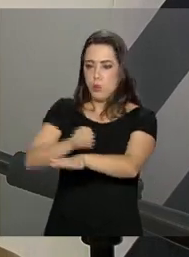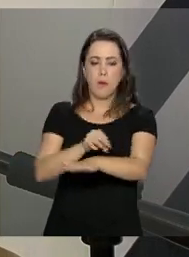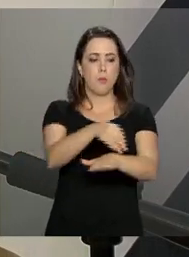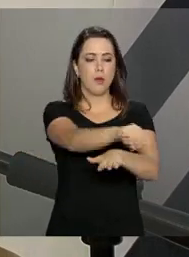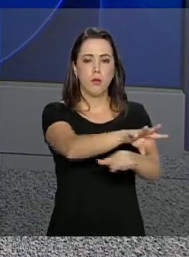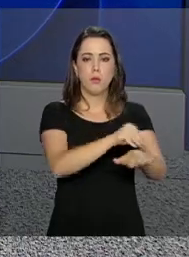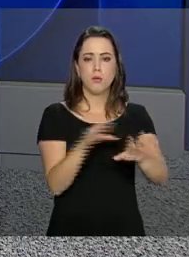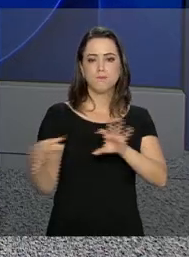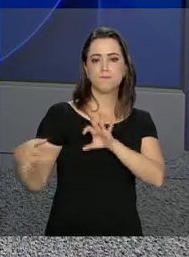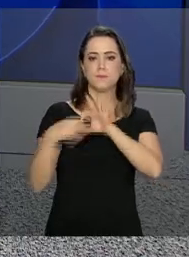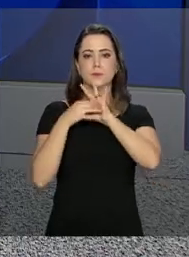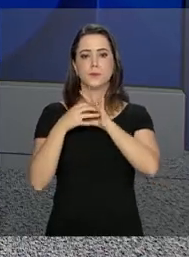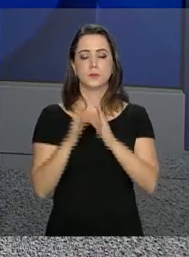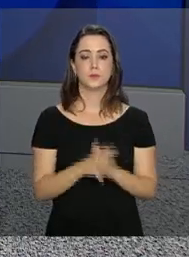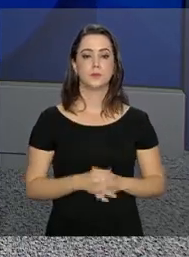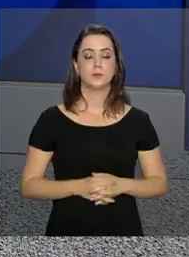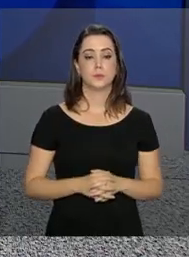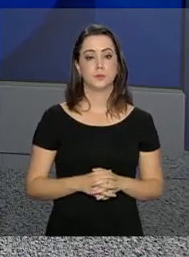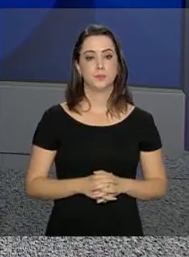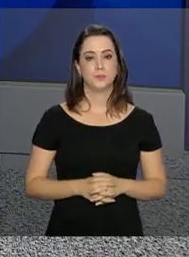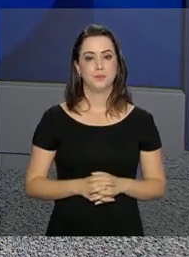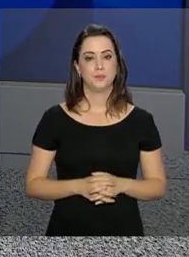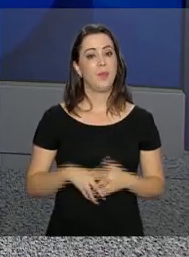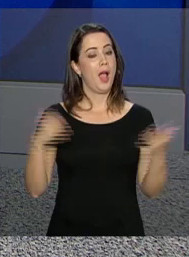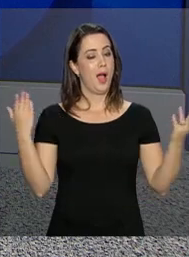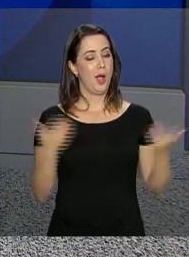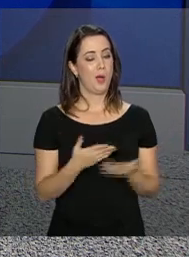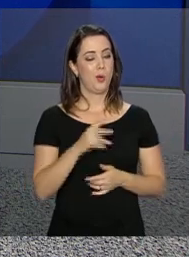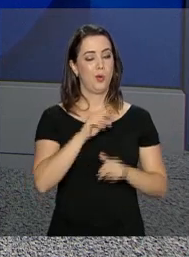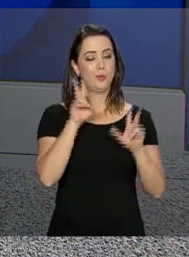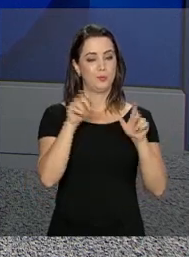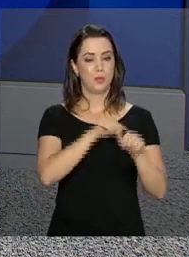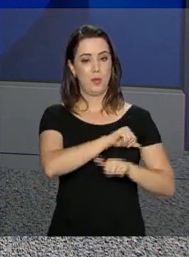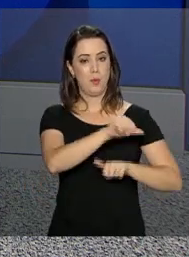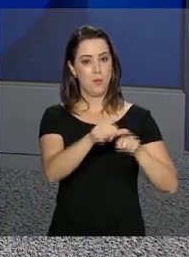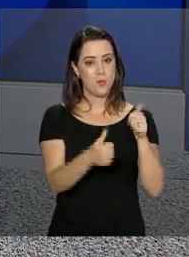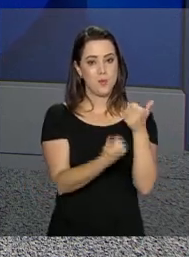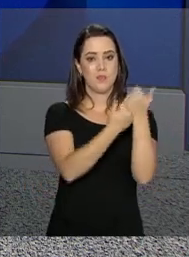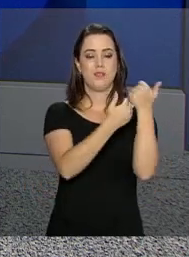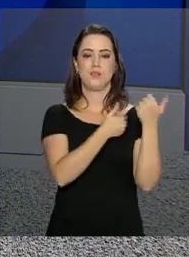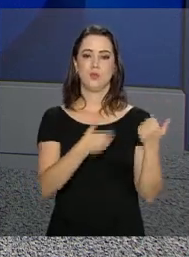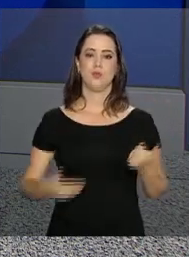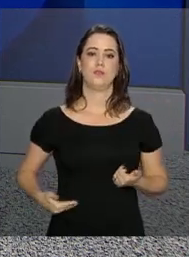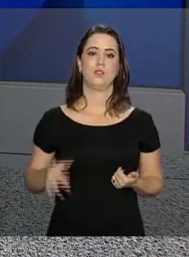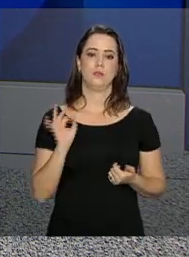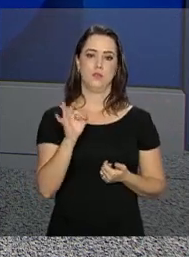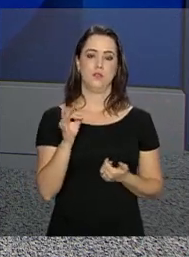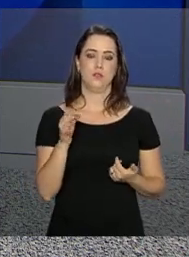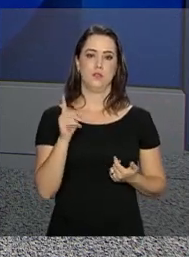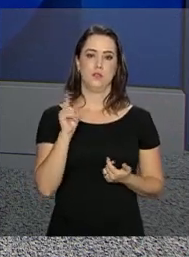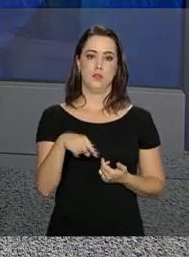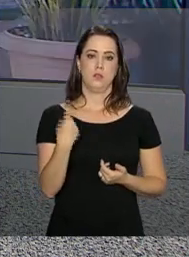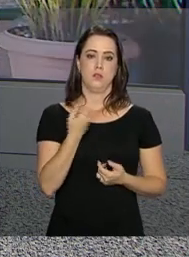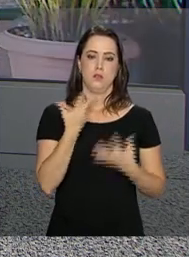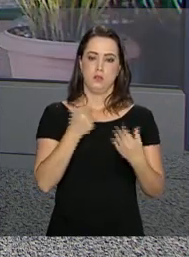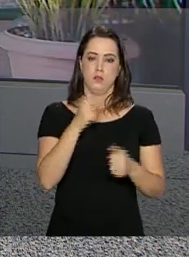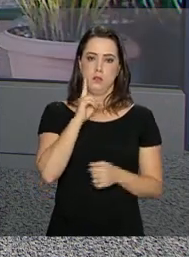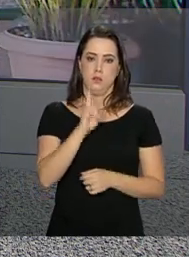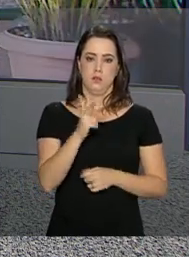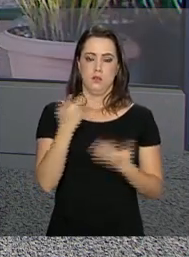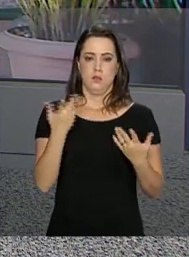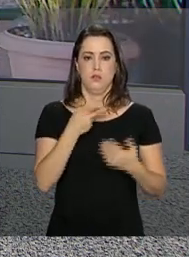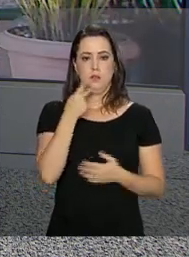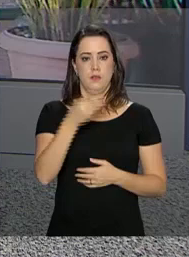federal o assunto agora é a transição de governo sobre isso nós vamos falar ao vivo com a repórter daniela e popov